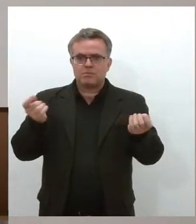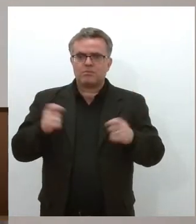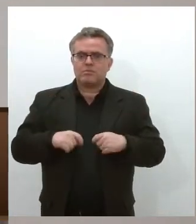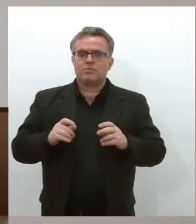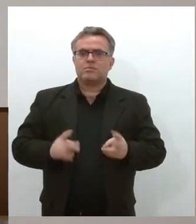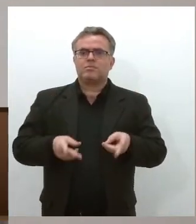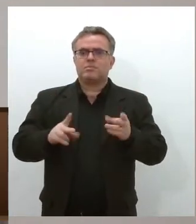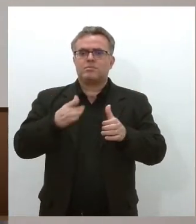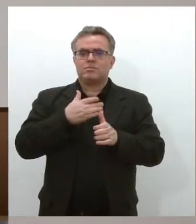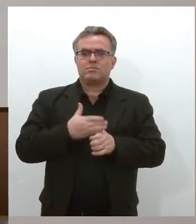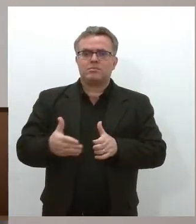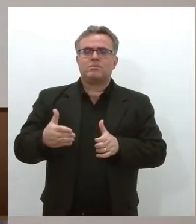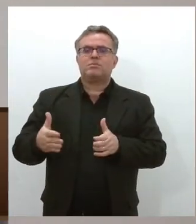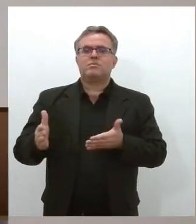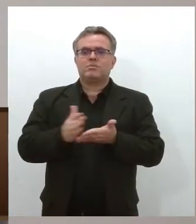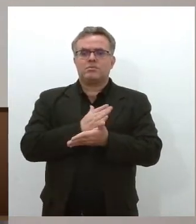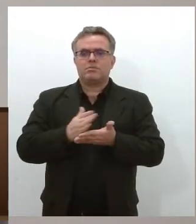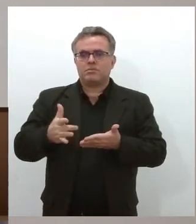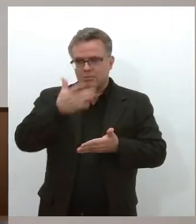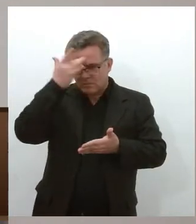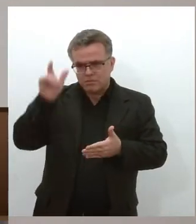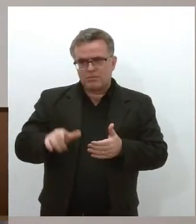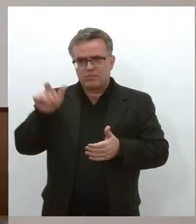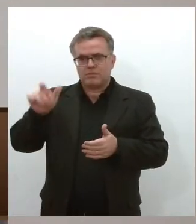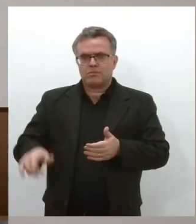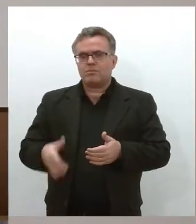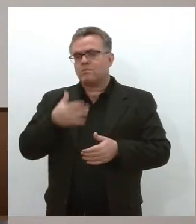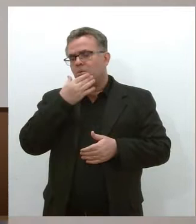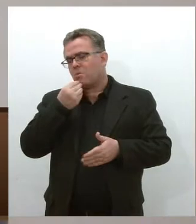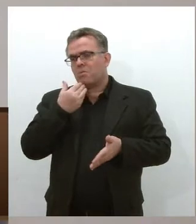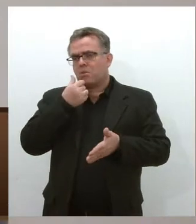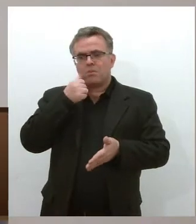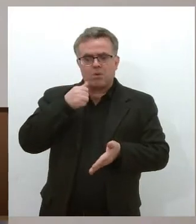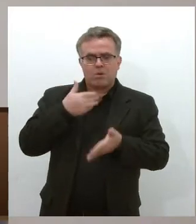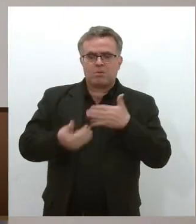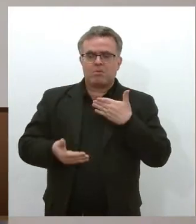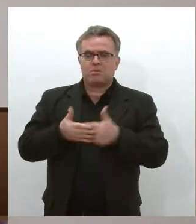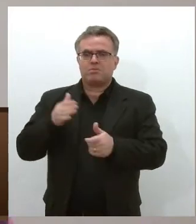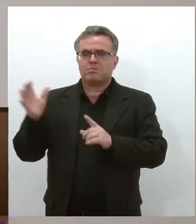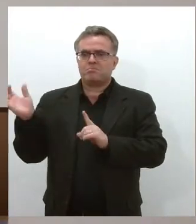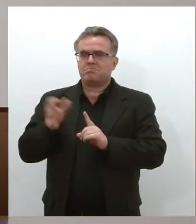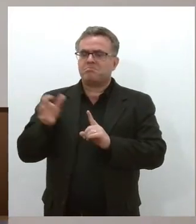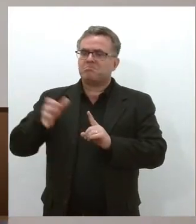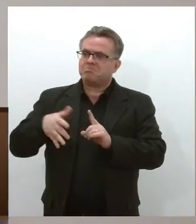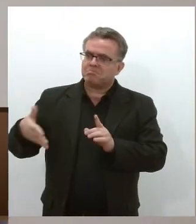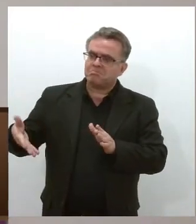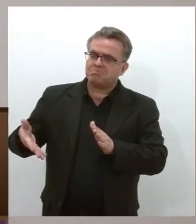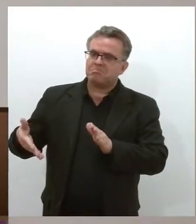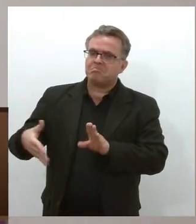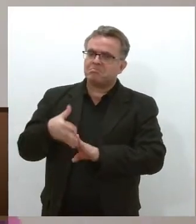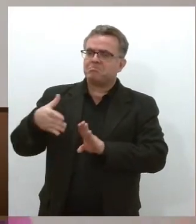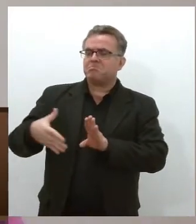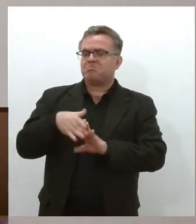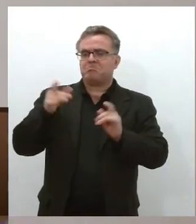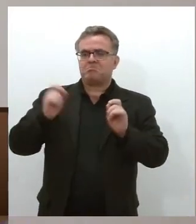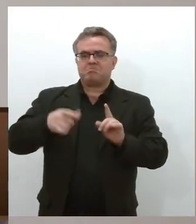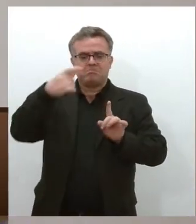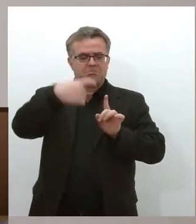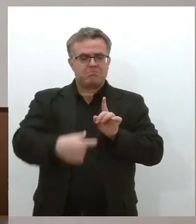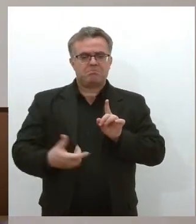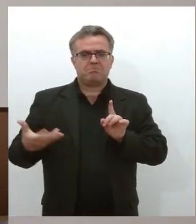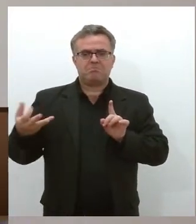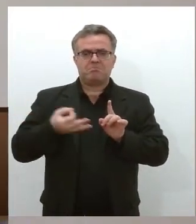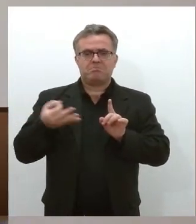bom que algumas pessoas têm esse apoio político, já têm esse histórico, a cidade já conhece o trabalho do pai, do irmão,